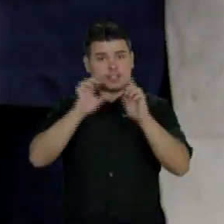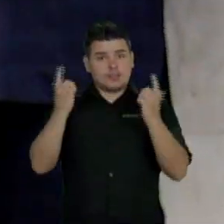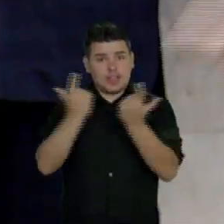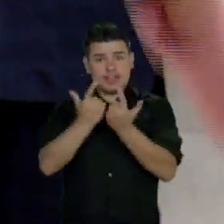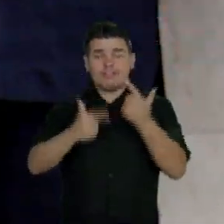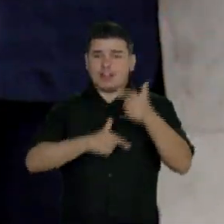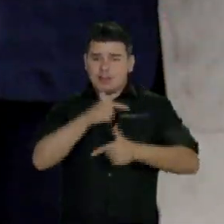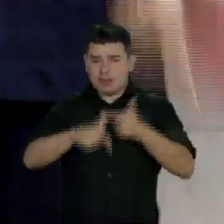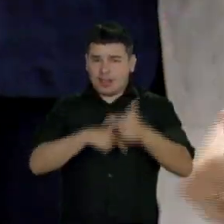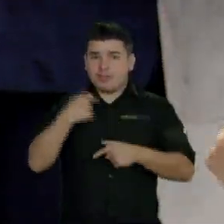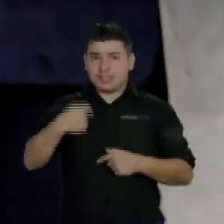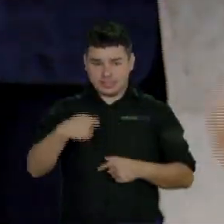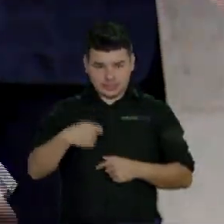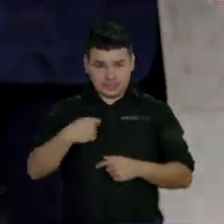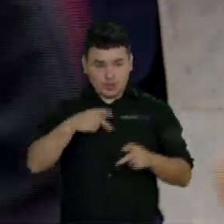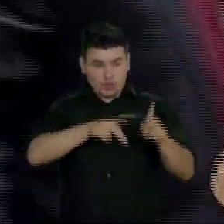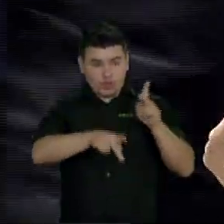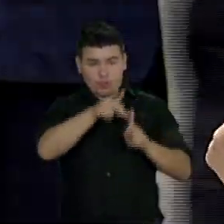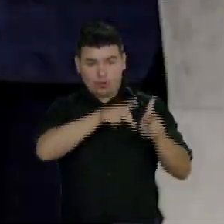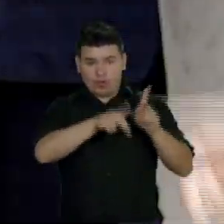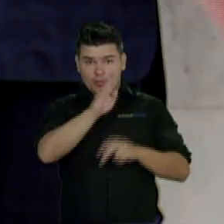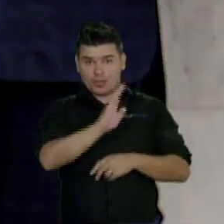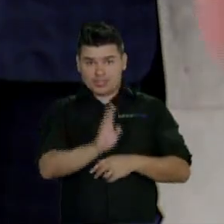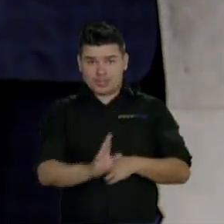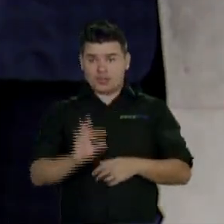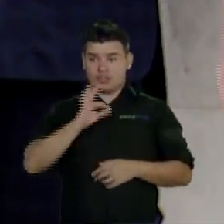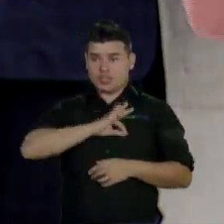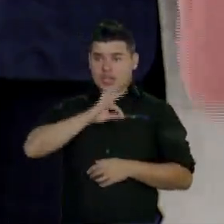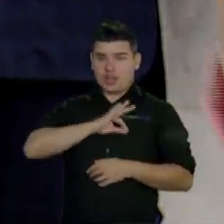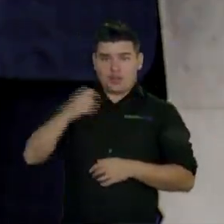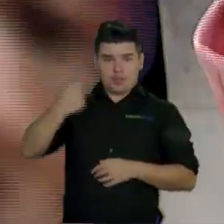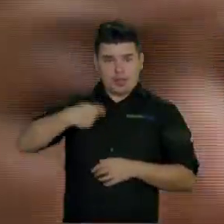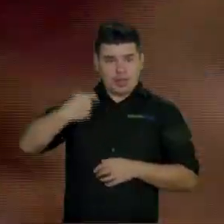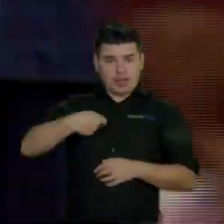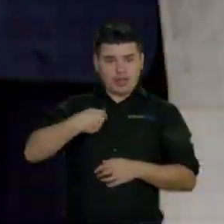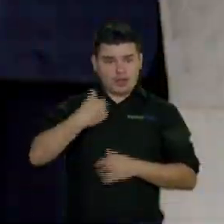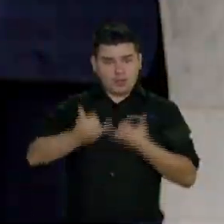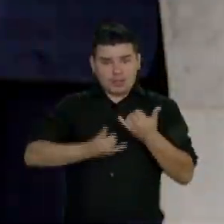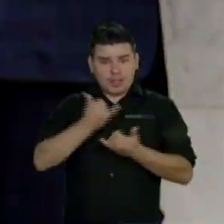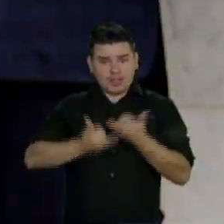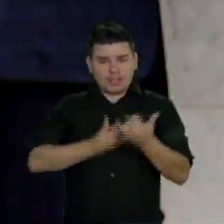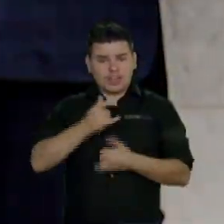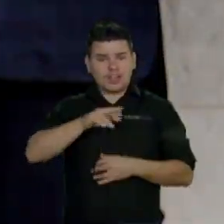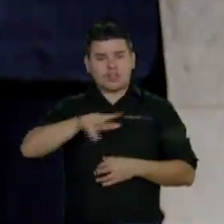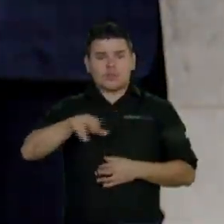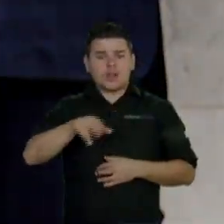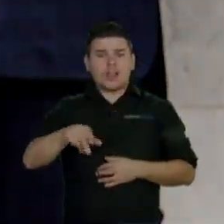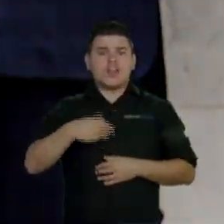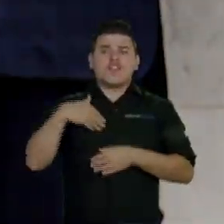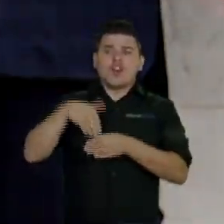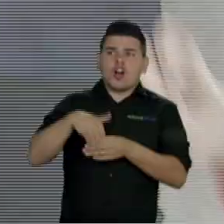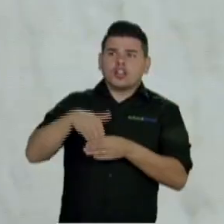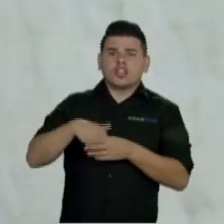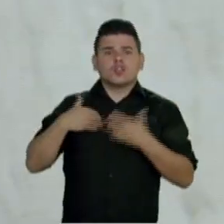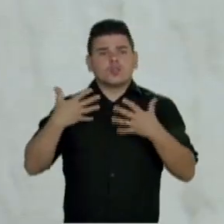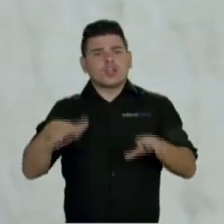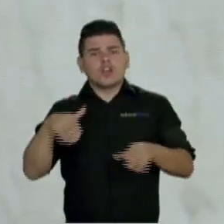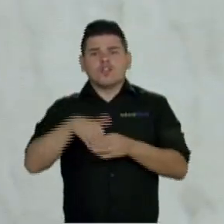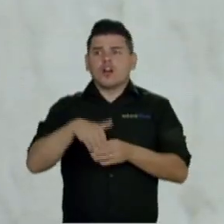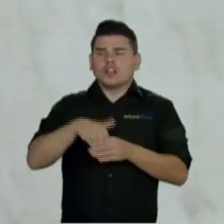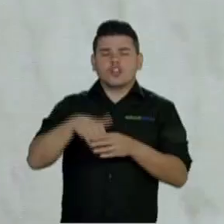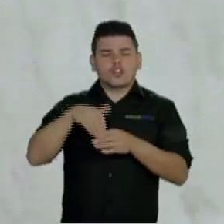brasileiro não está pagando os nossos salários pra gente ficar aqui com brincadeira a obstrução ninguém vota não se vota nada